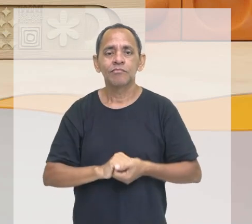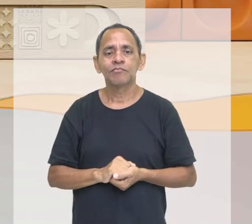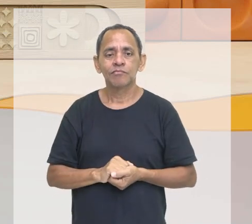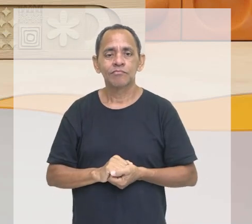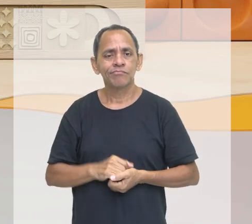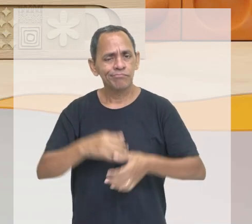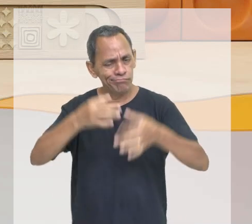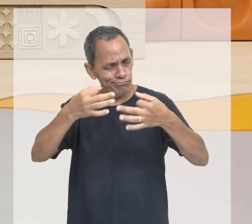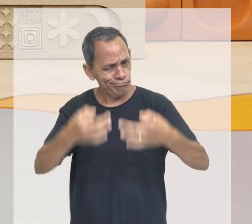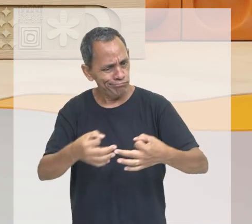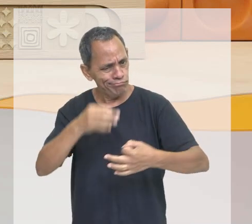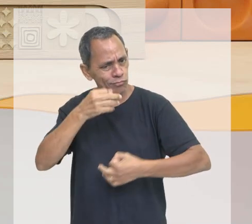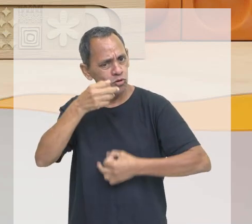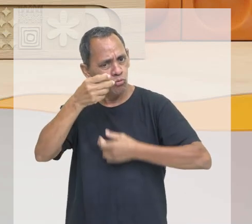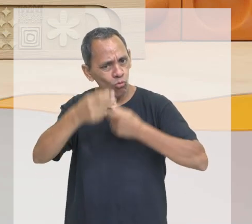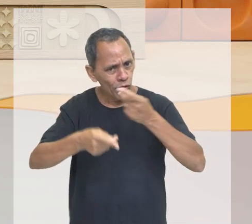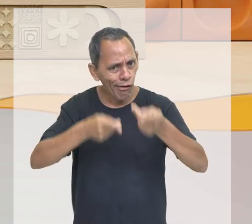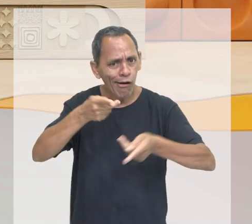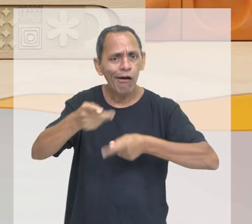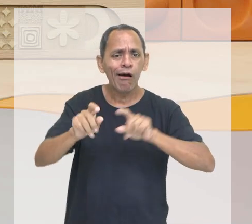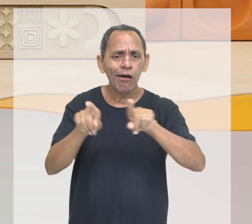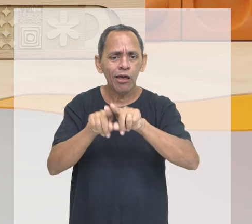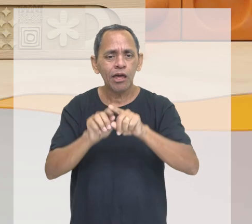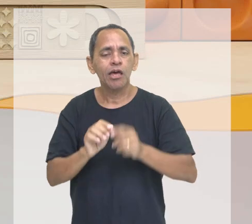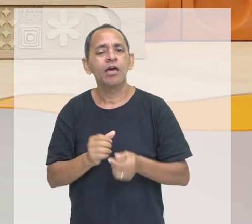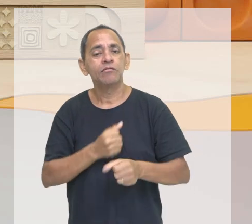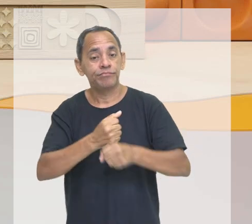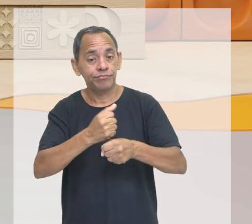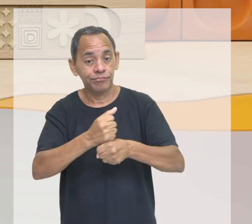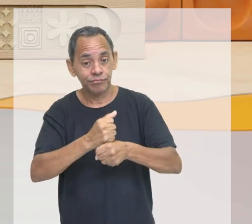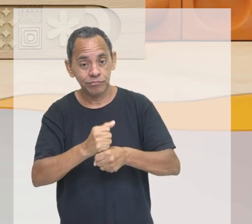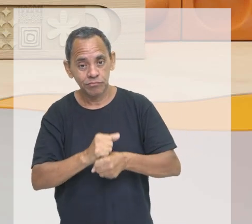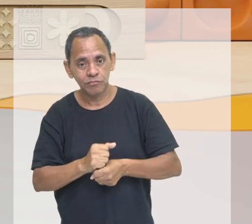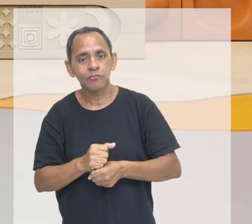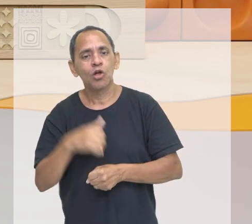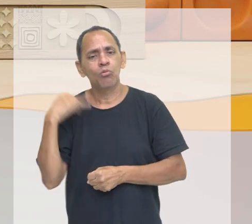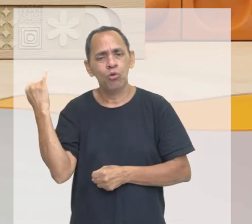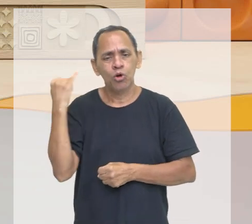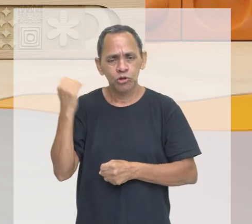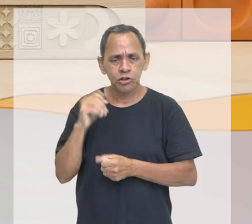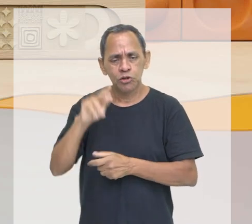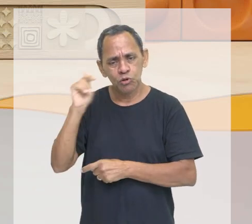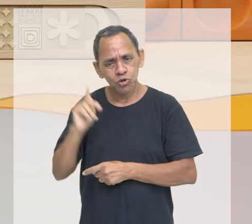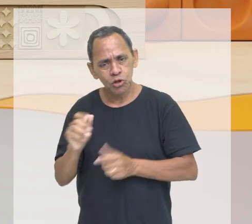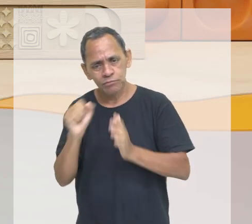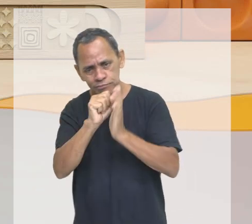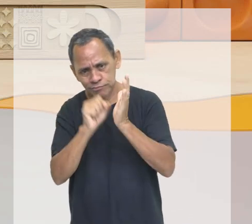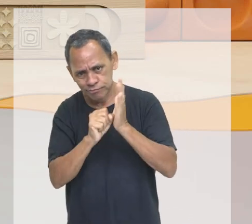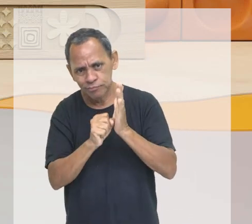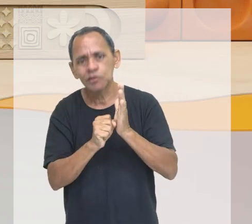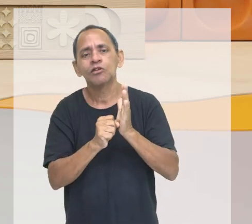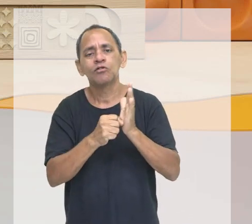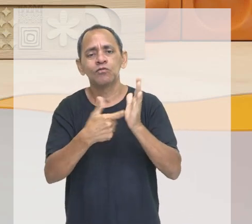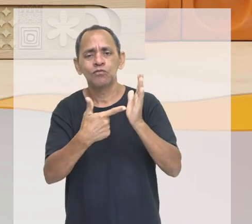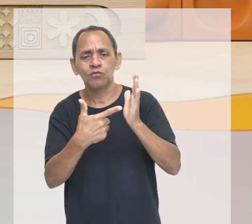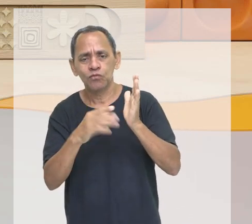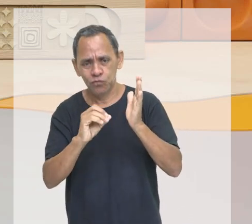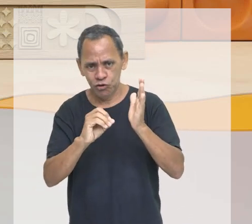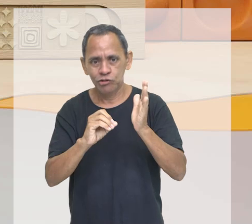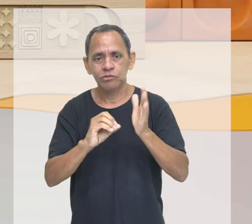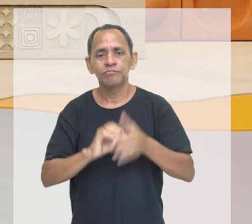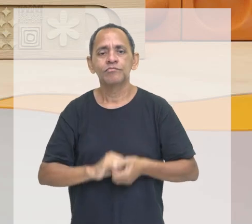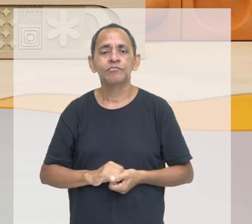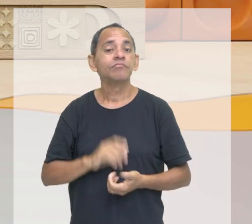que 1917 foi um ano emblemático e um dos mais importantes para a história do século XX? Com certeza,